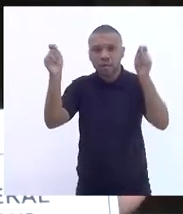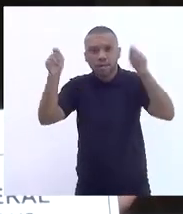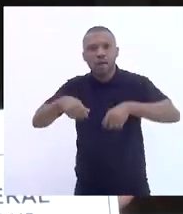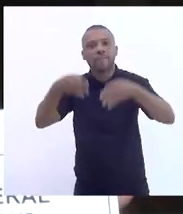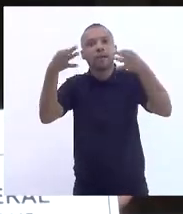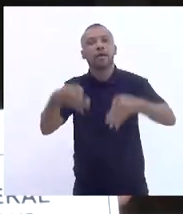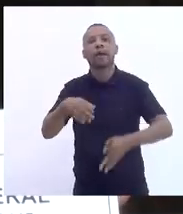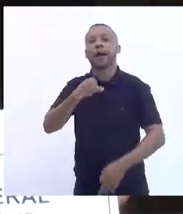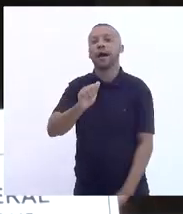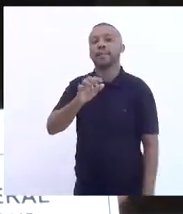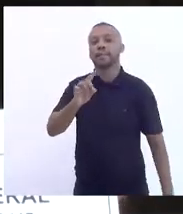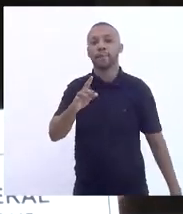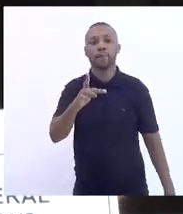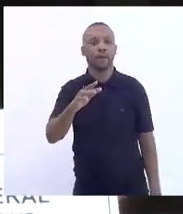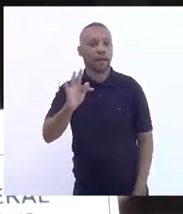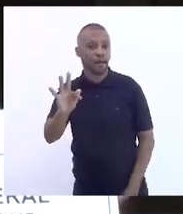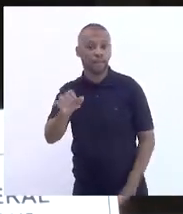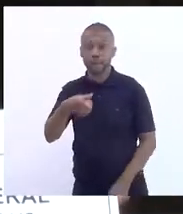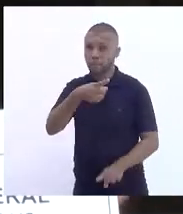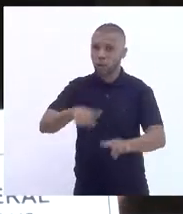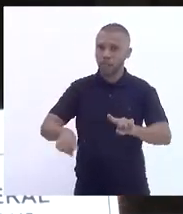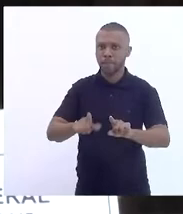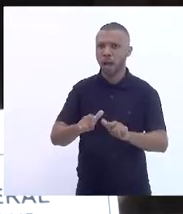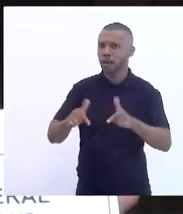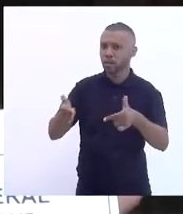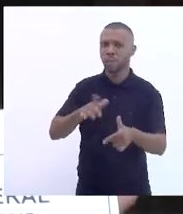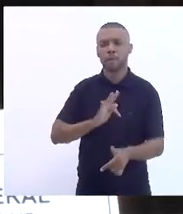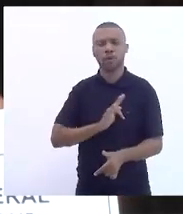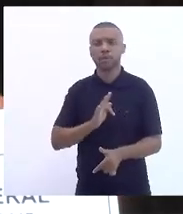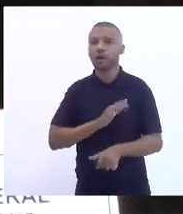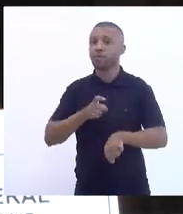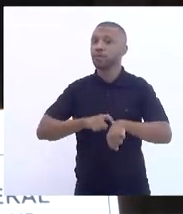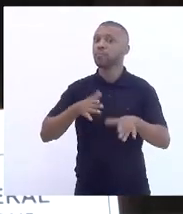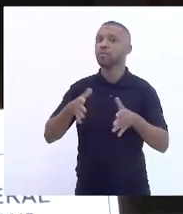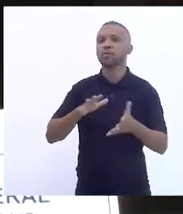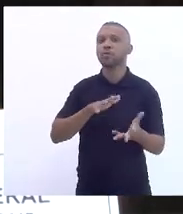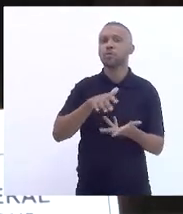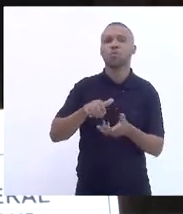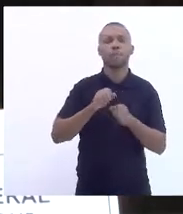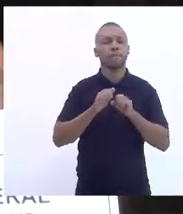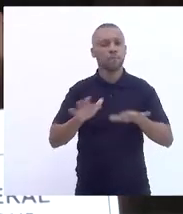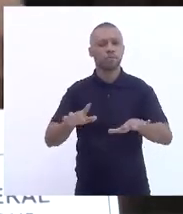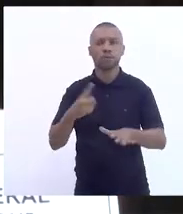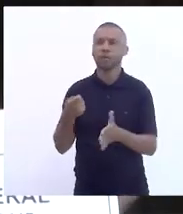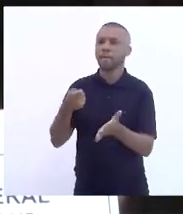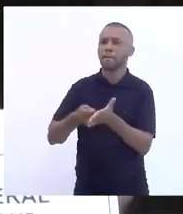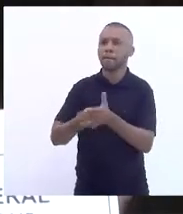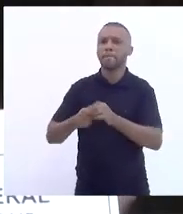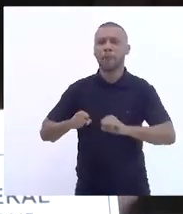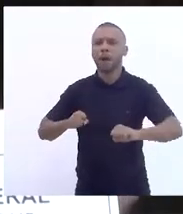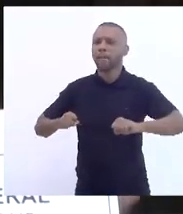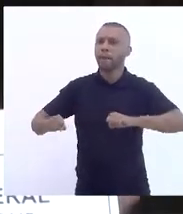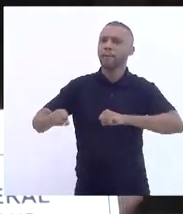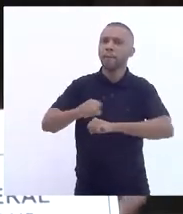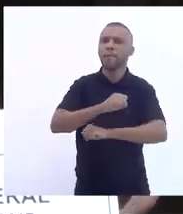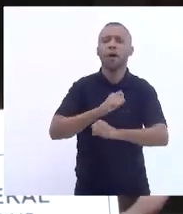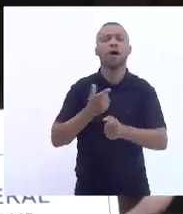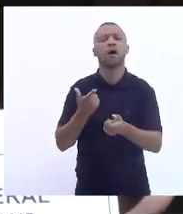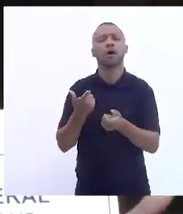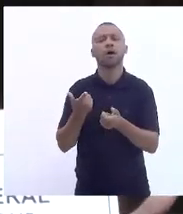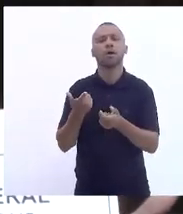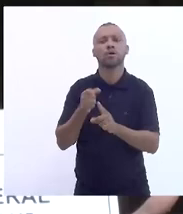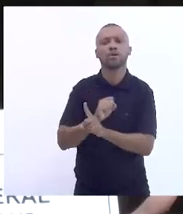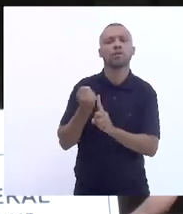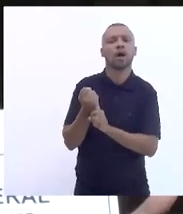proíbe operações em tempos de pandemia a gente está exigindo junto com os movimentos sociais Direitos Humanos de favela